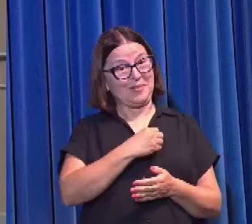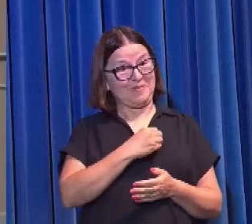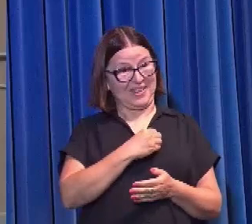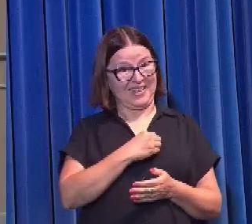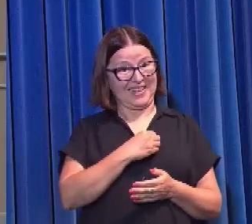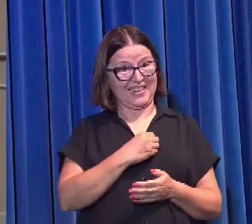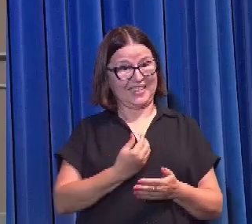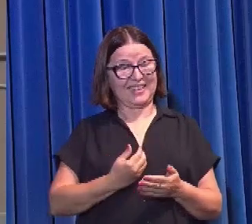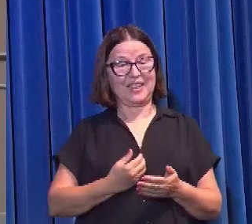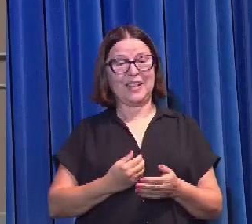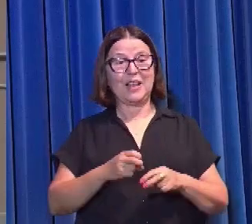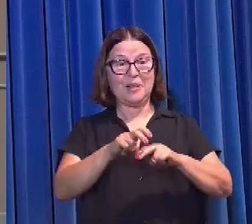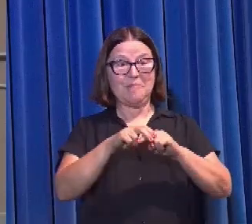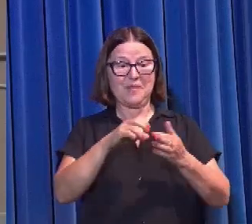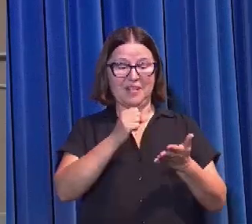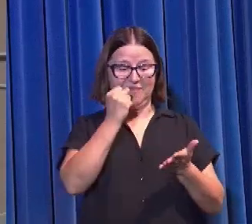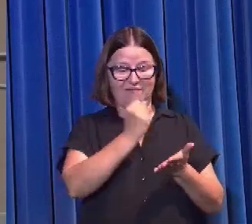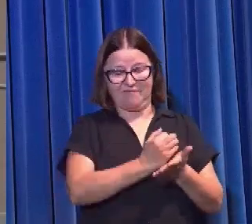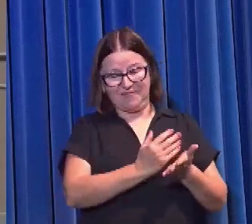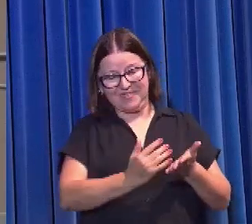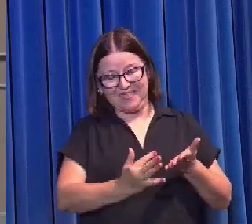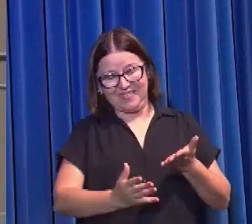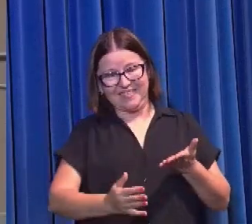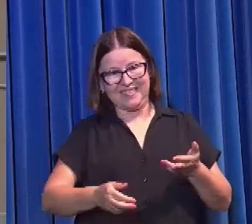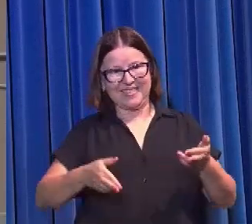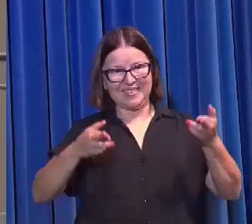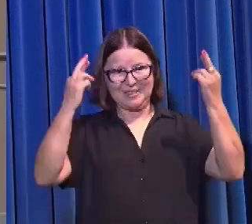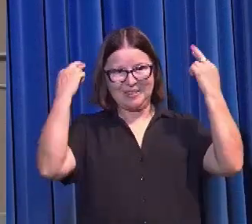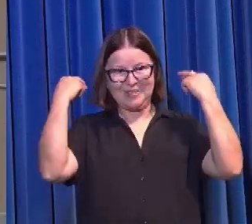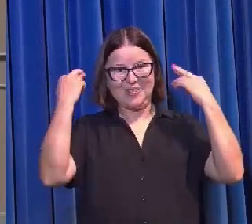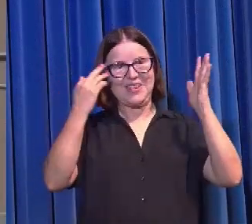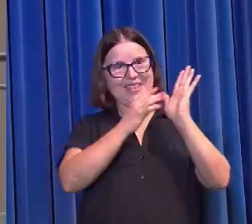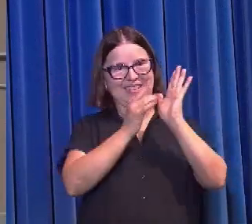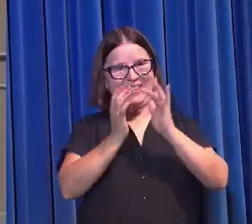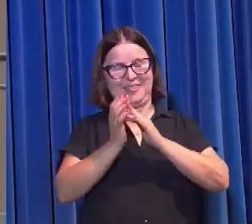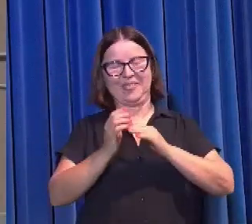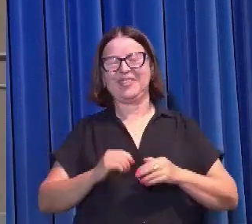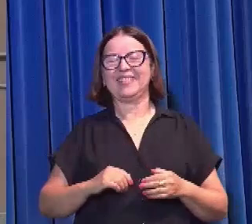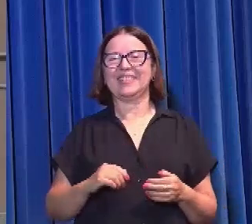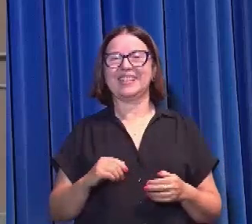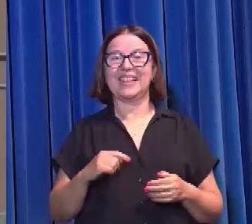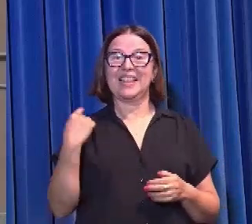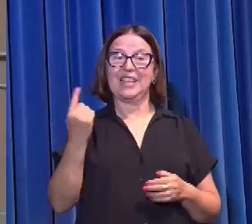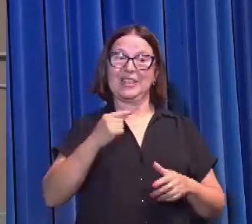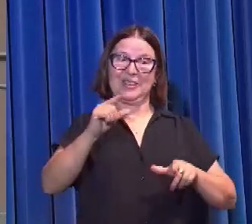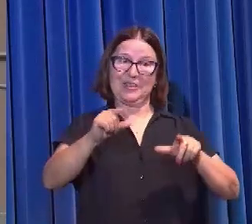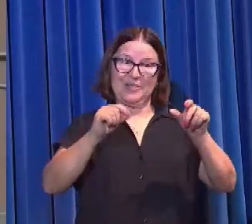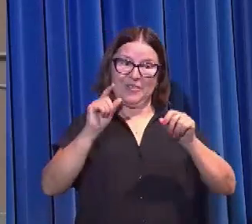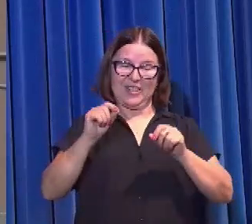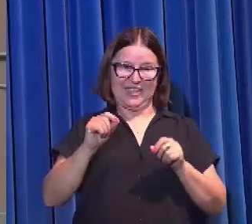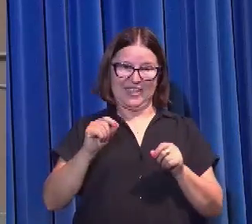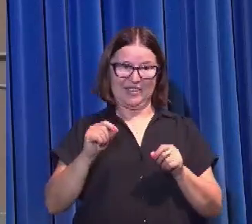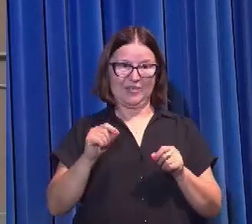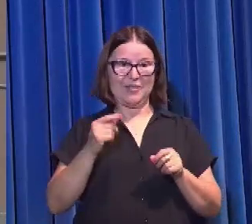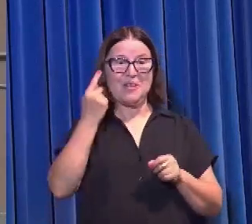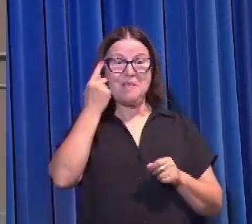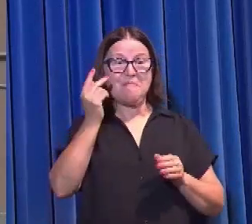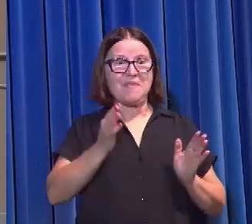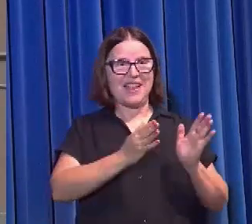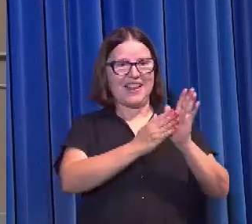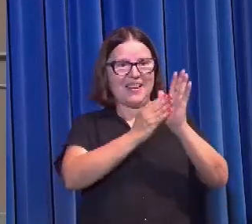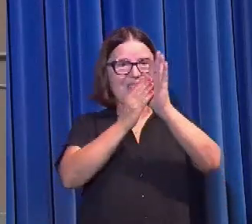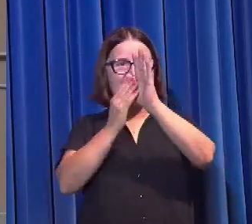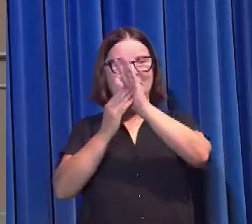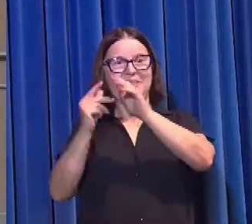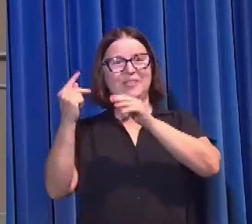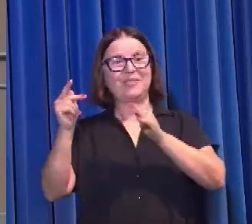graça, não segundo nossos méritos. Nós fomos predestinados segundo o seu propósito para o louvor da sua própria